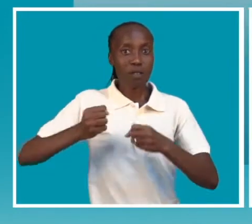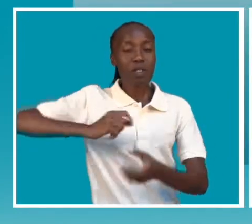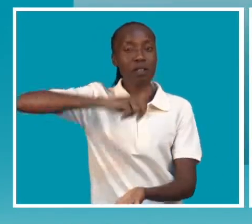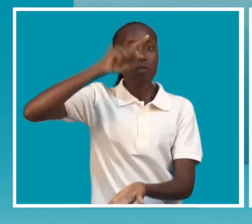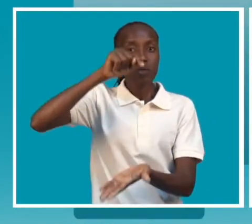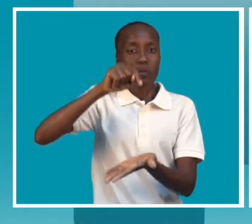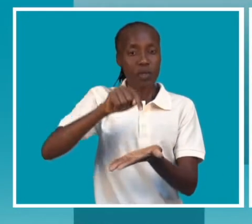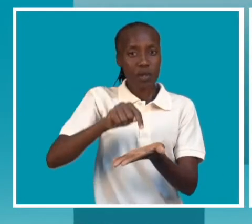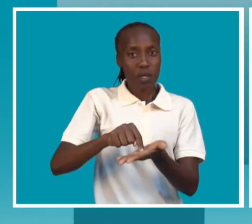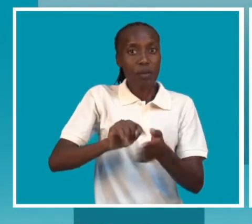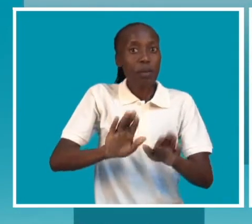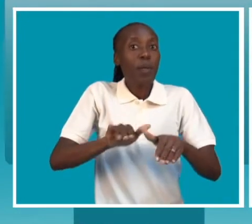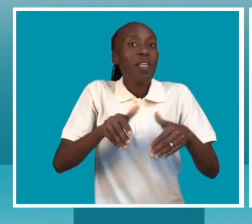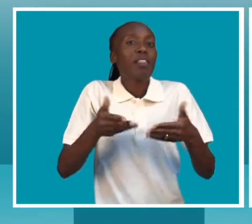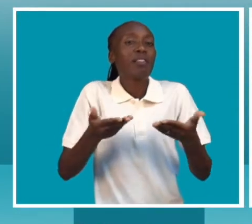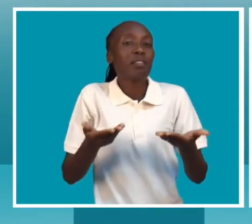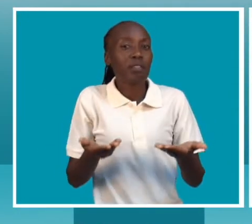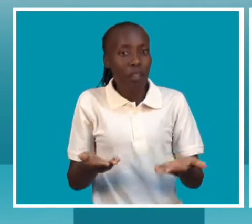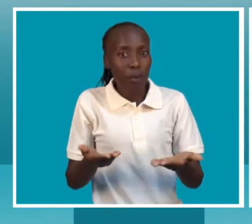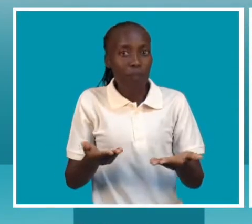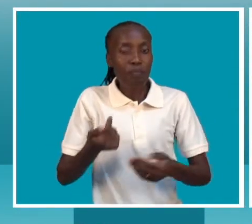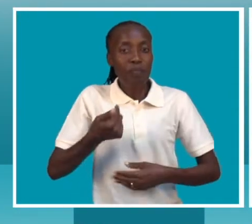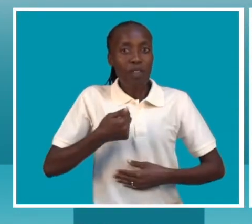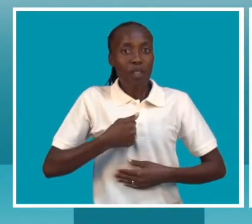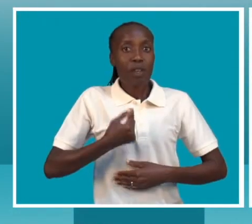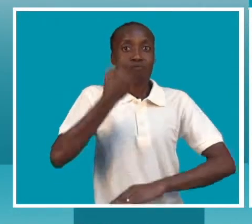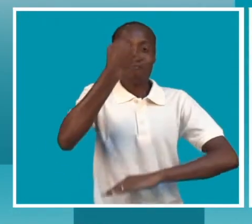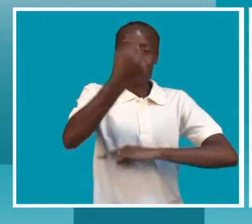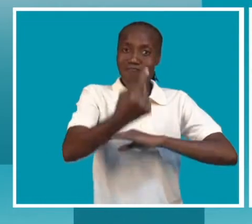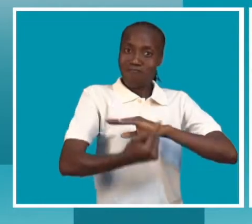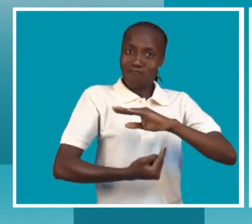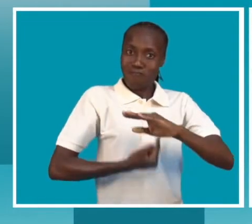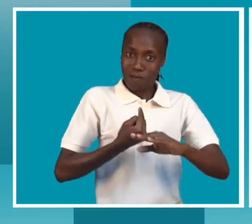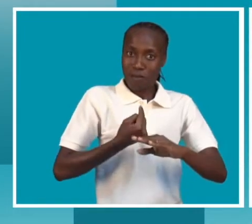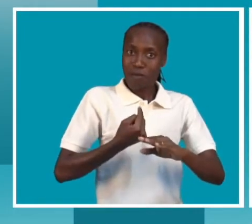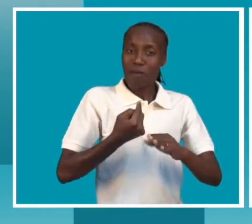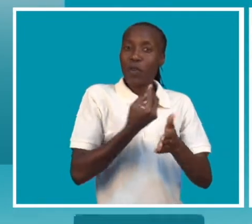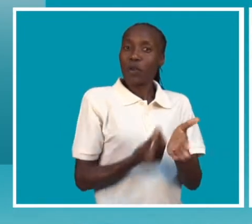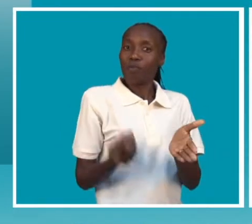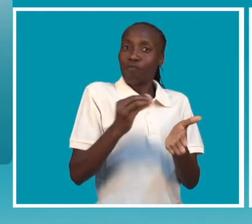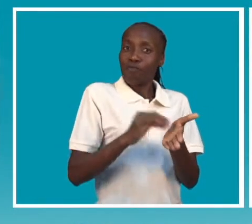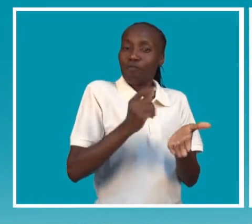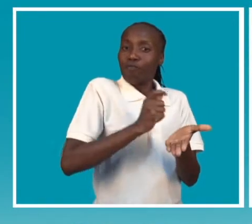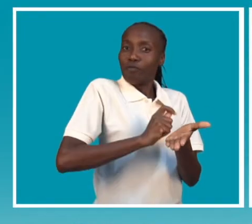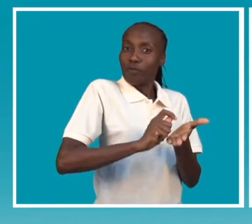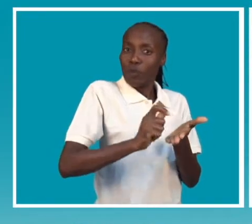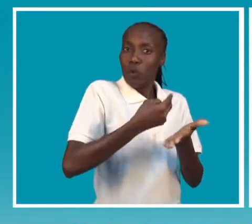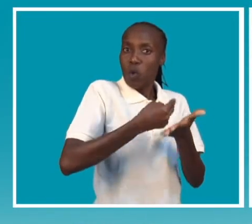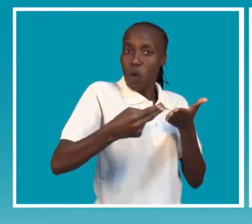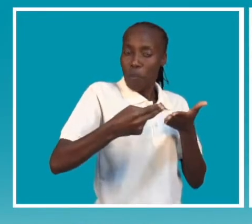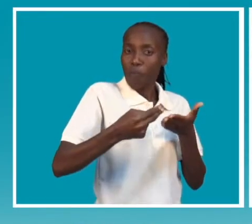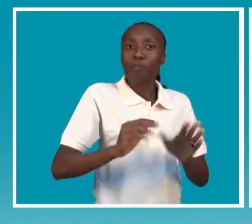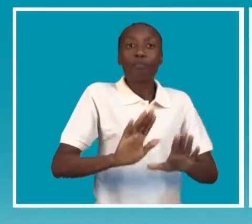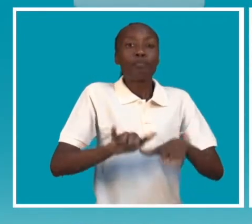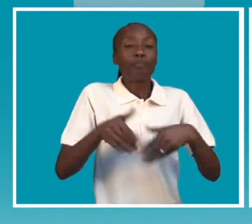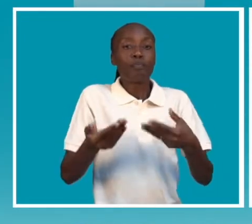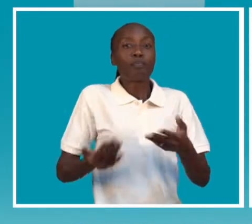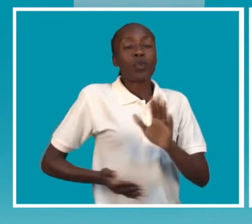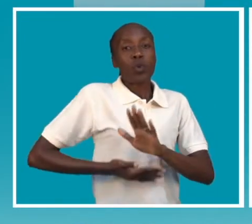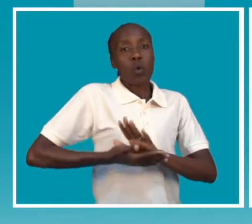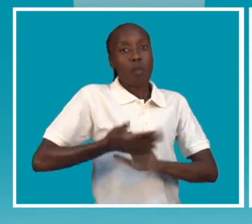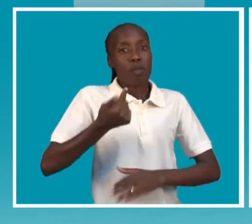centro. Então, vim para aqui, me inscrevi, então, contei